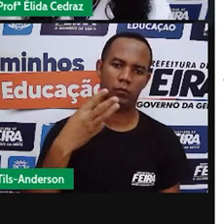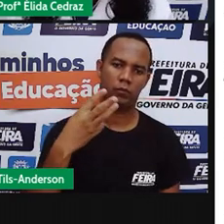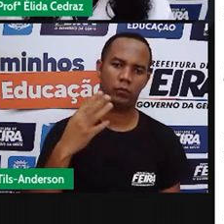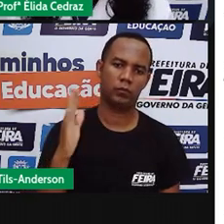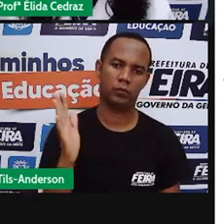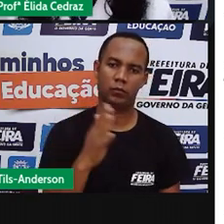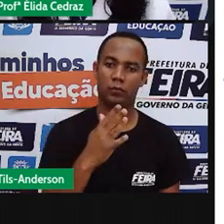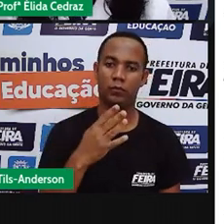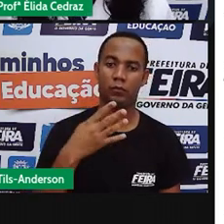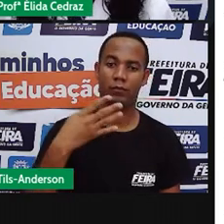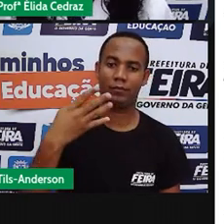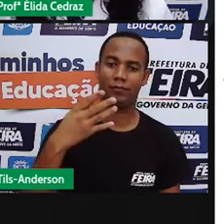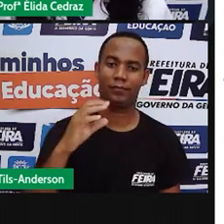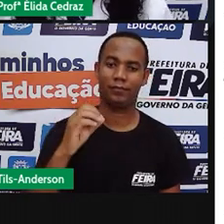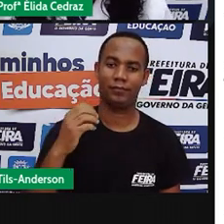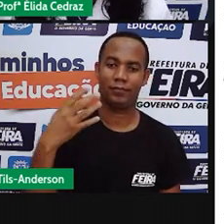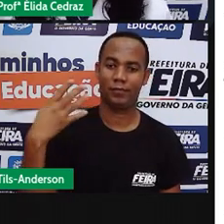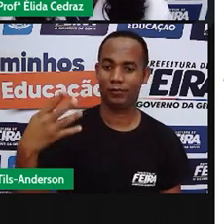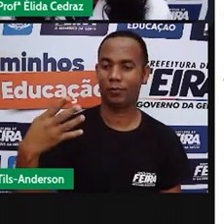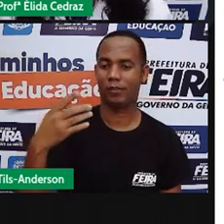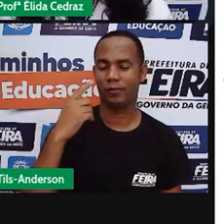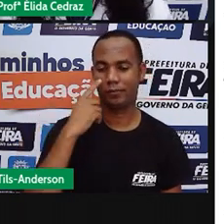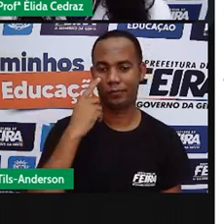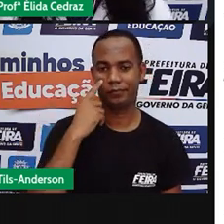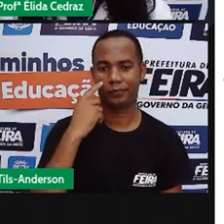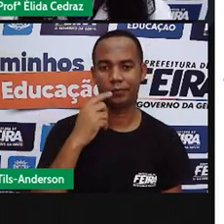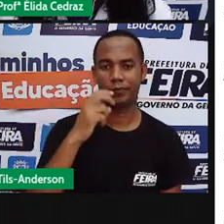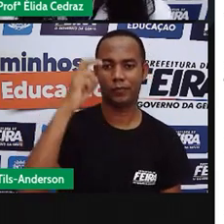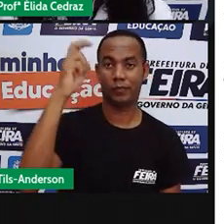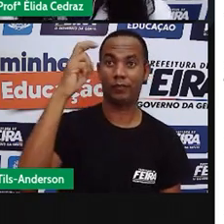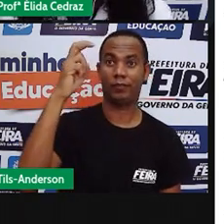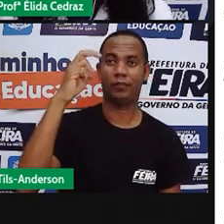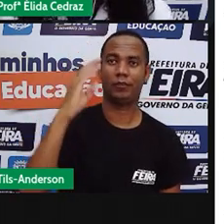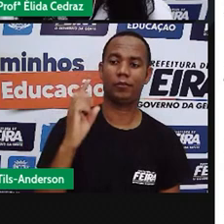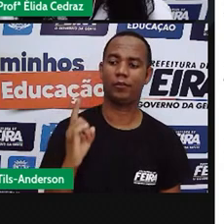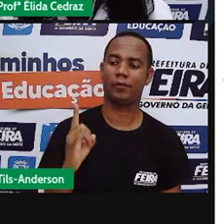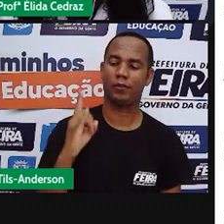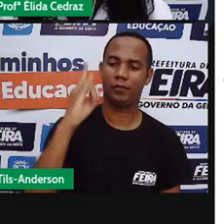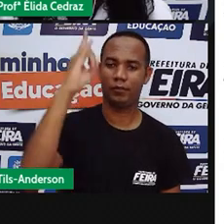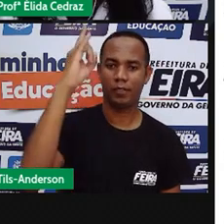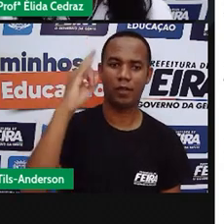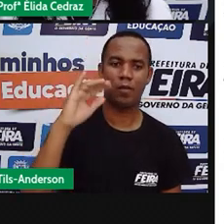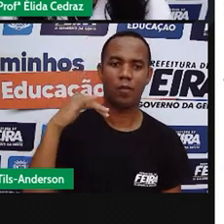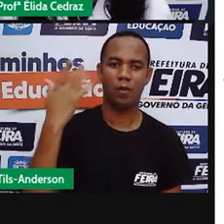404. No quinto andar, vai começar com qual número?